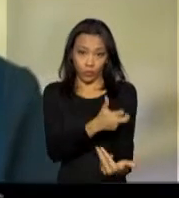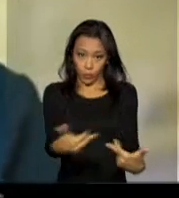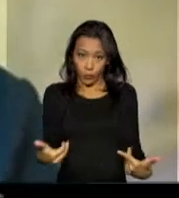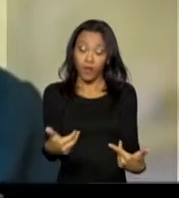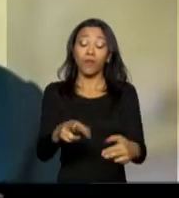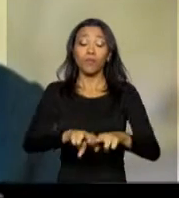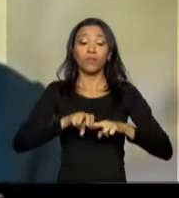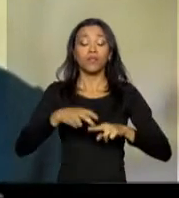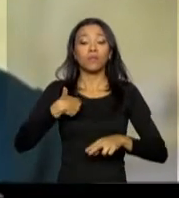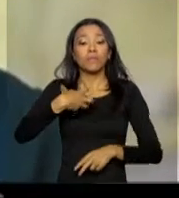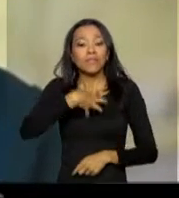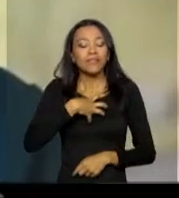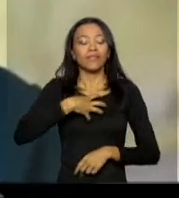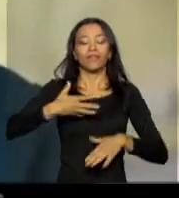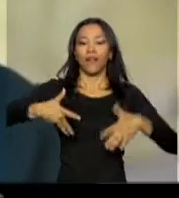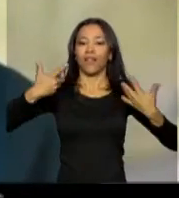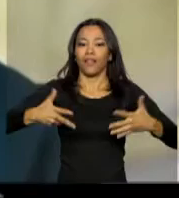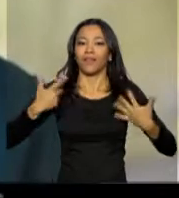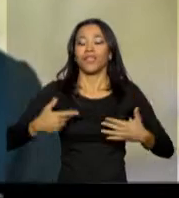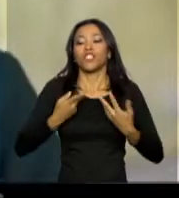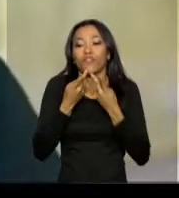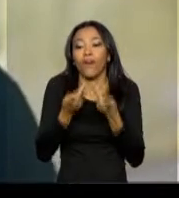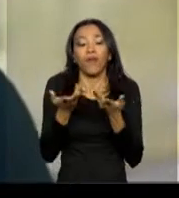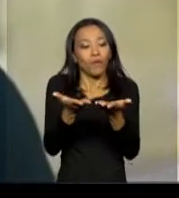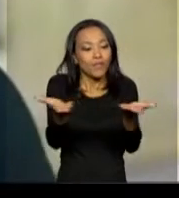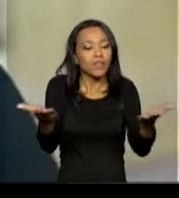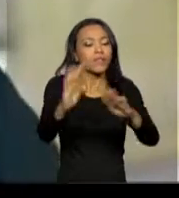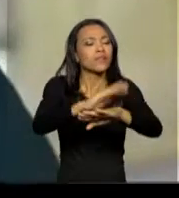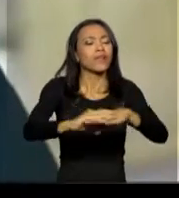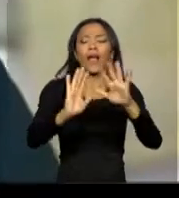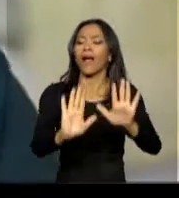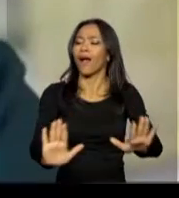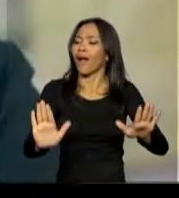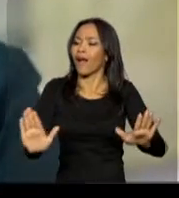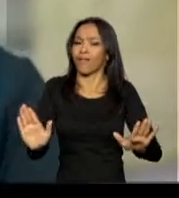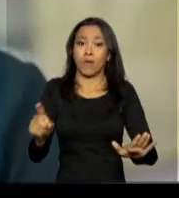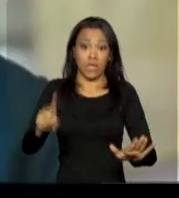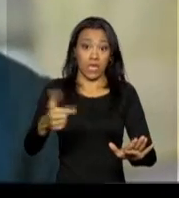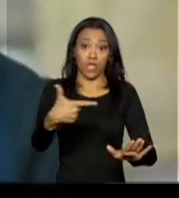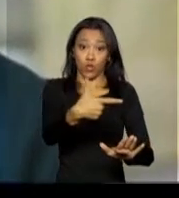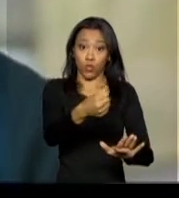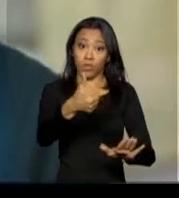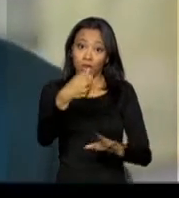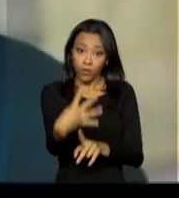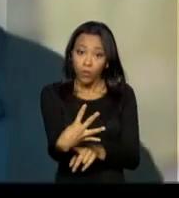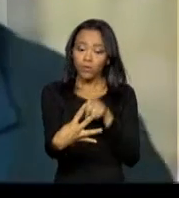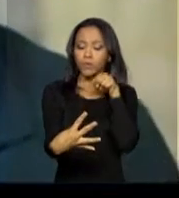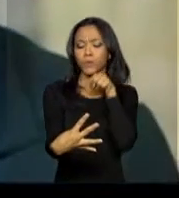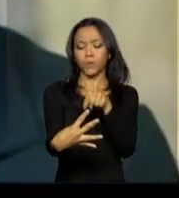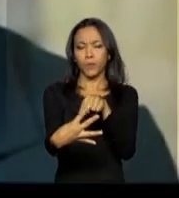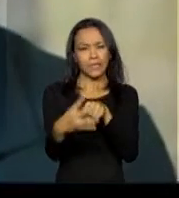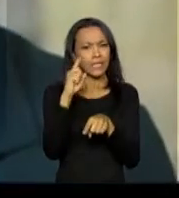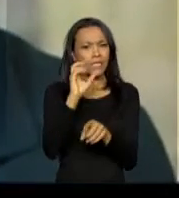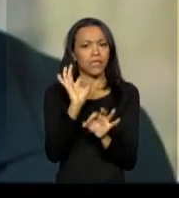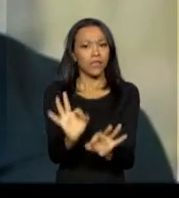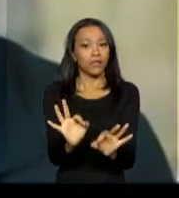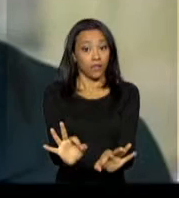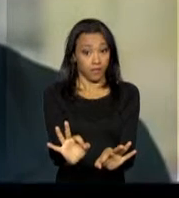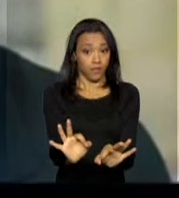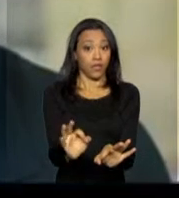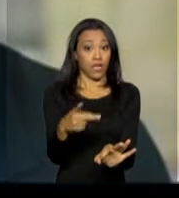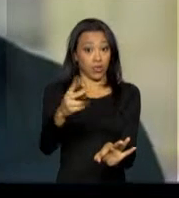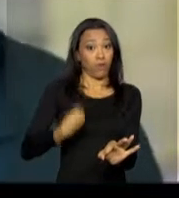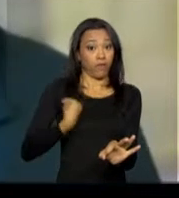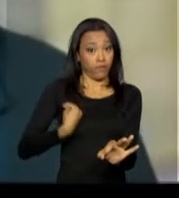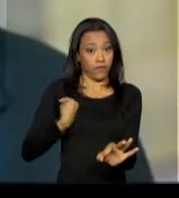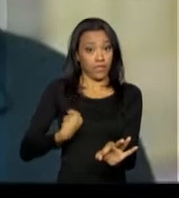sinto alegria de poder tranquilizar vocês, dizendo-lhes que entrem em 2014 com a certeza que o seu padrão